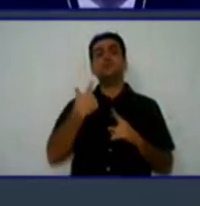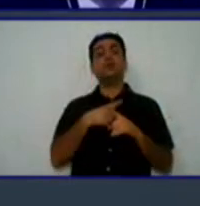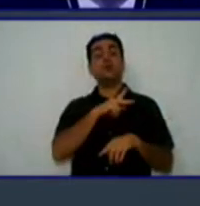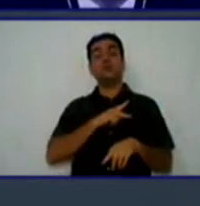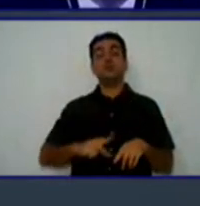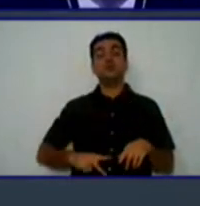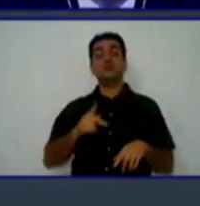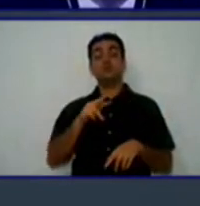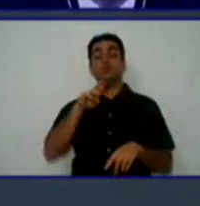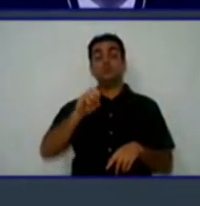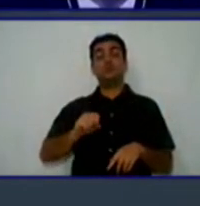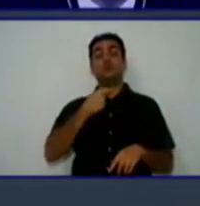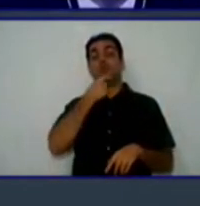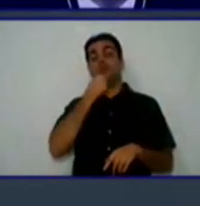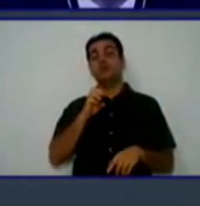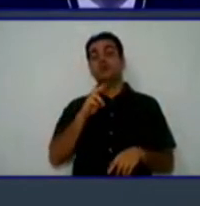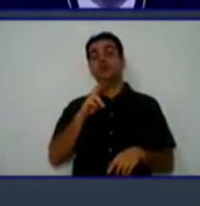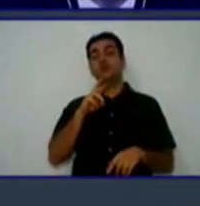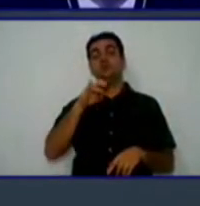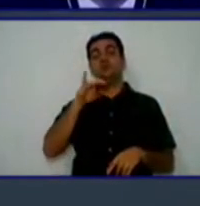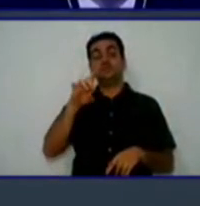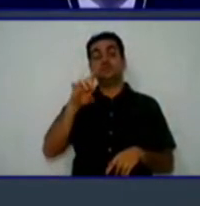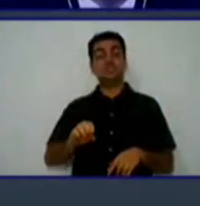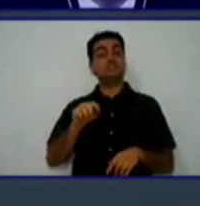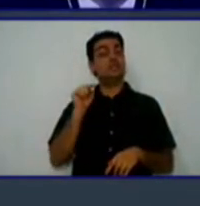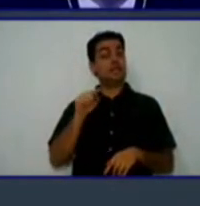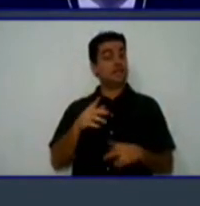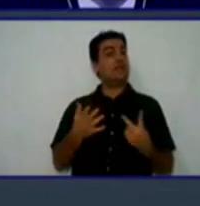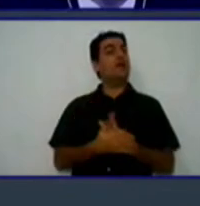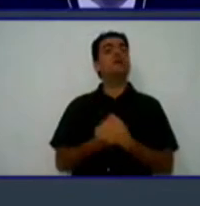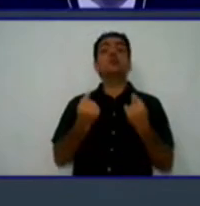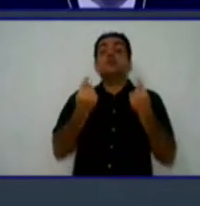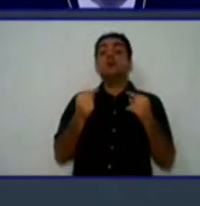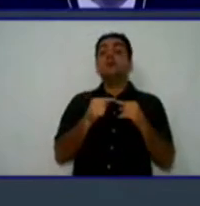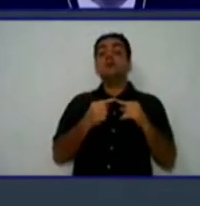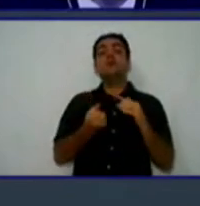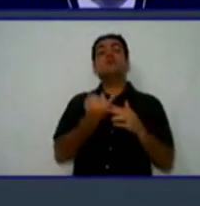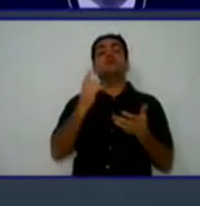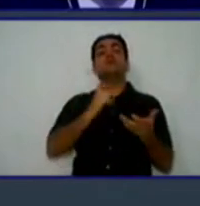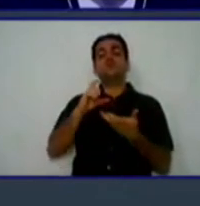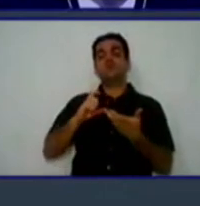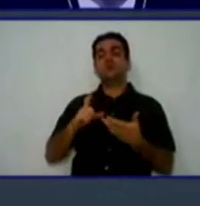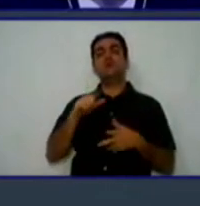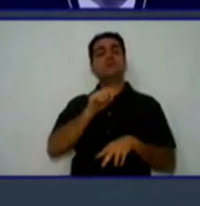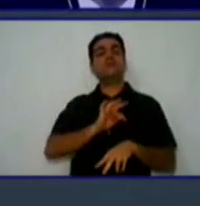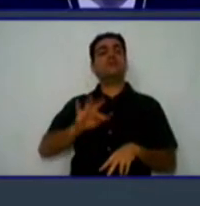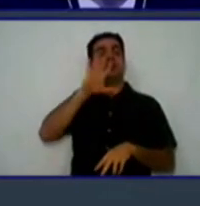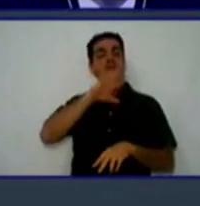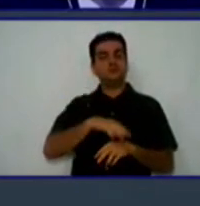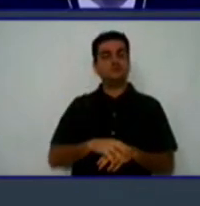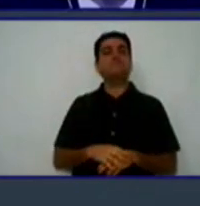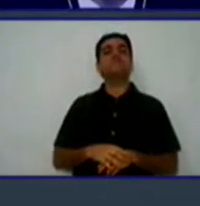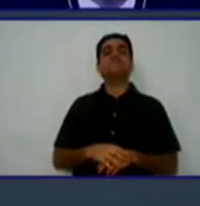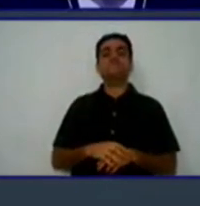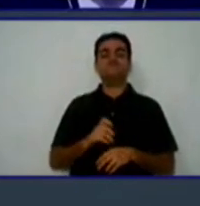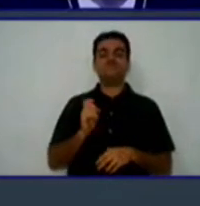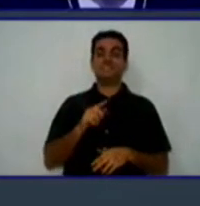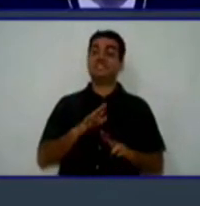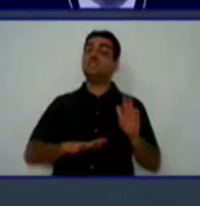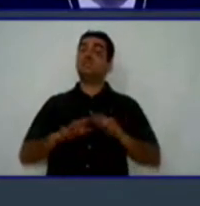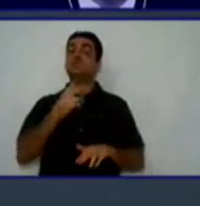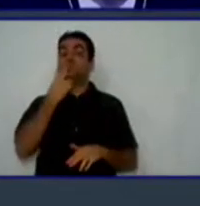PROS, senhor Eurípide Gomes de Macedo Júnior, na aplicação de verba pública federal, que é que